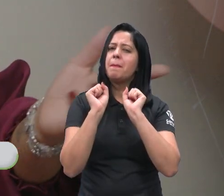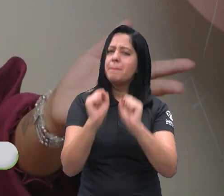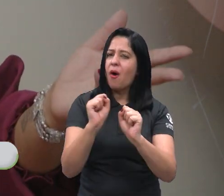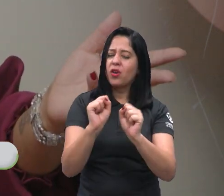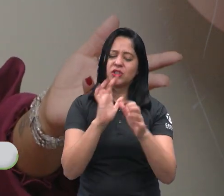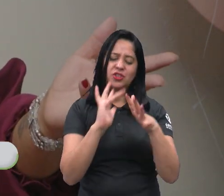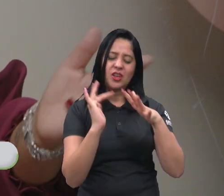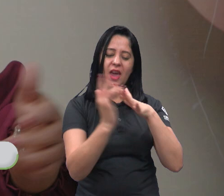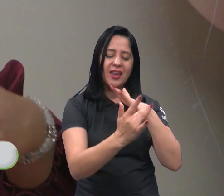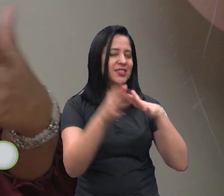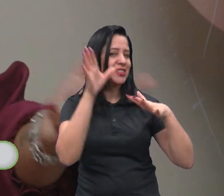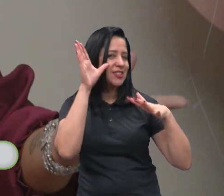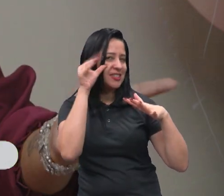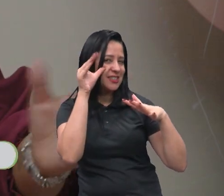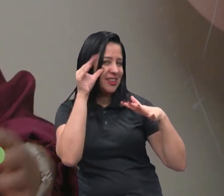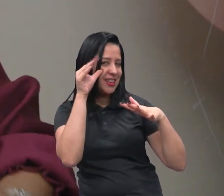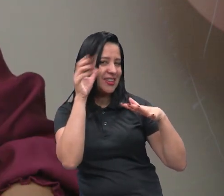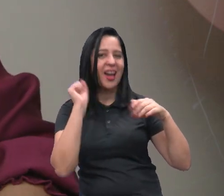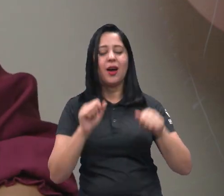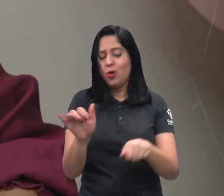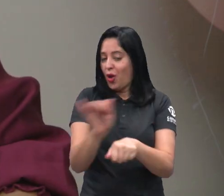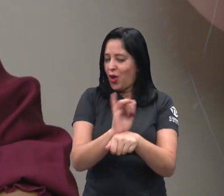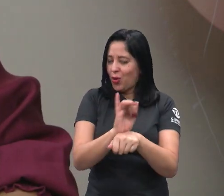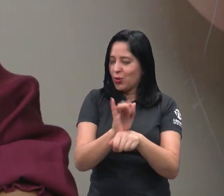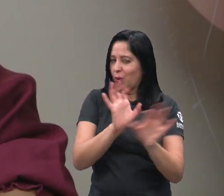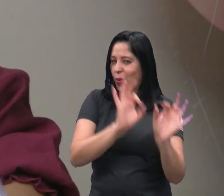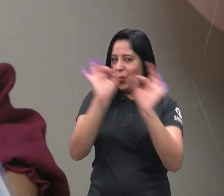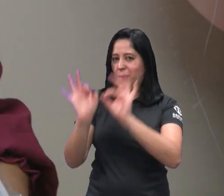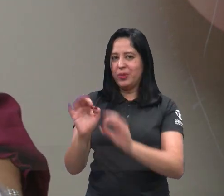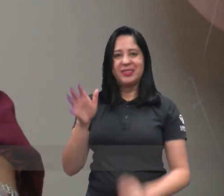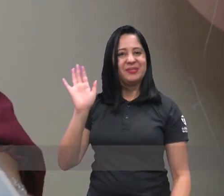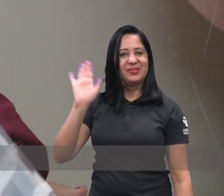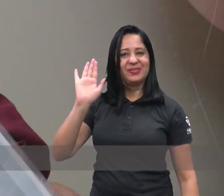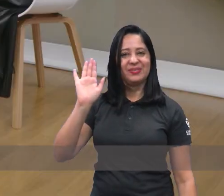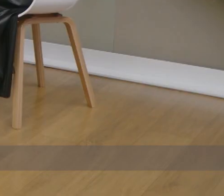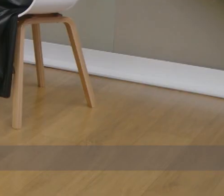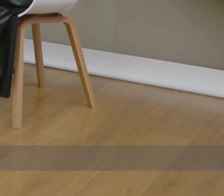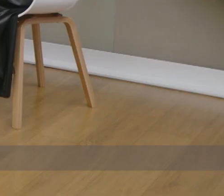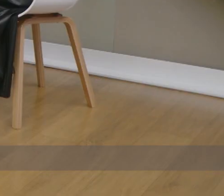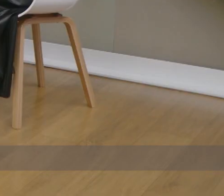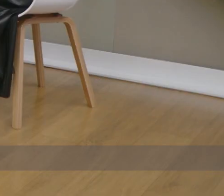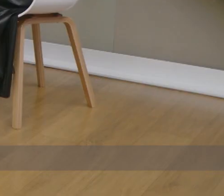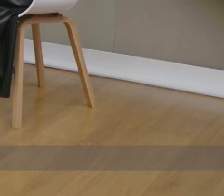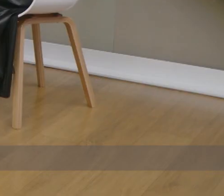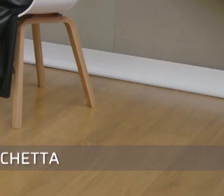pelas nossas redes sociais, no nosso YouTube. Até a próxima!